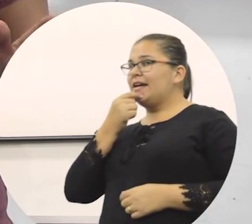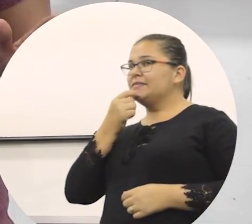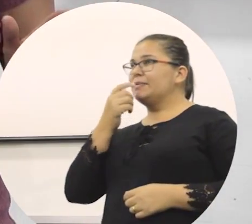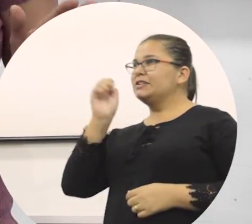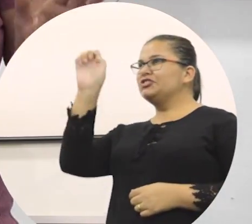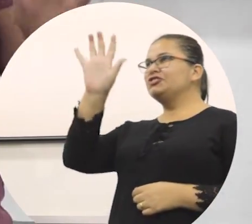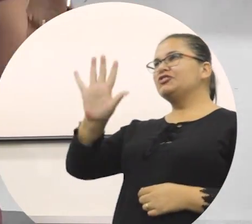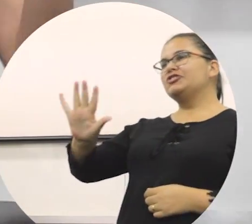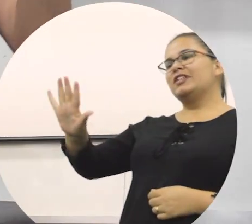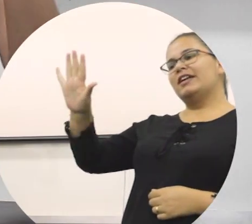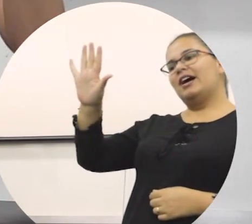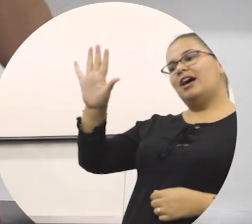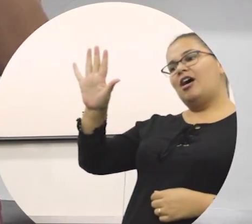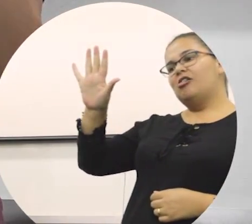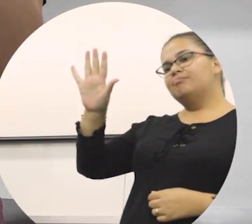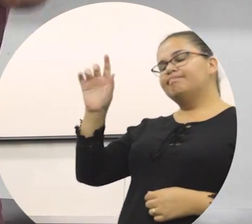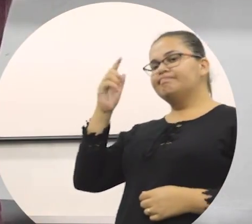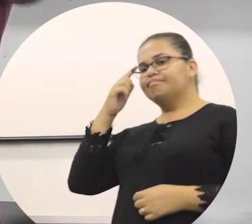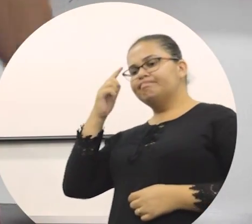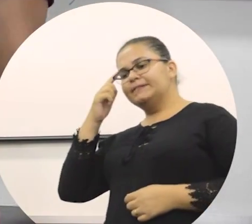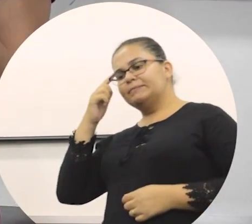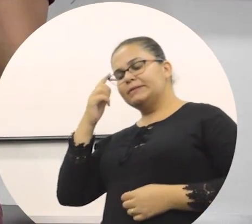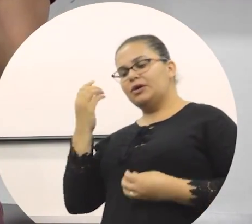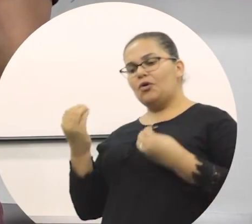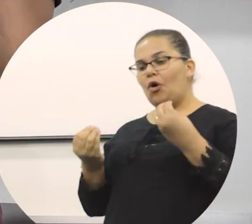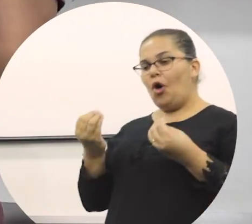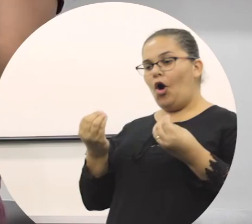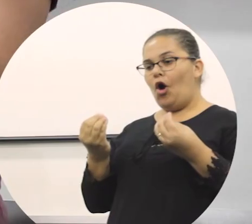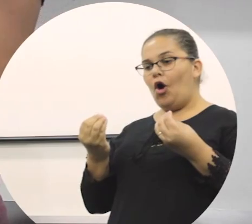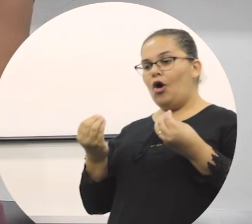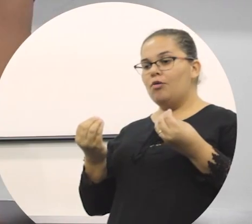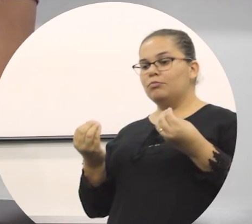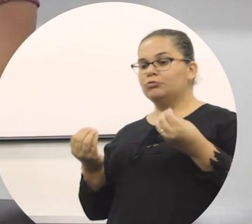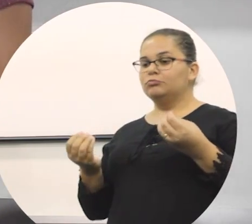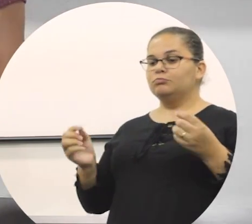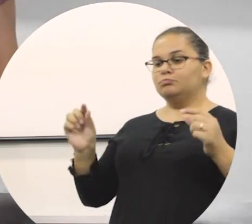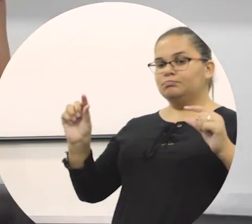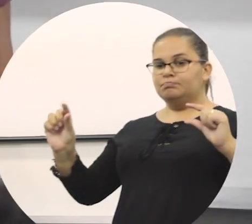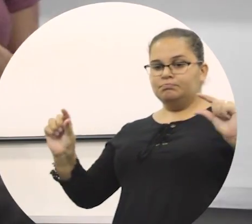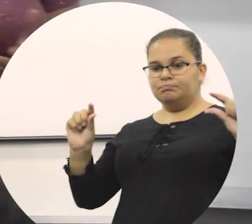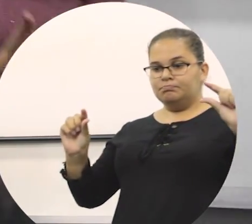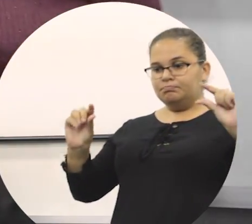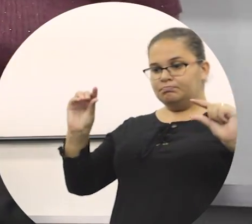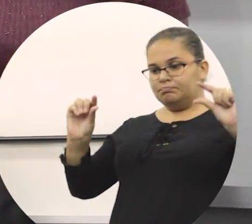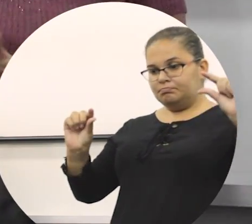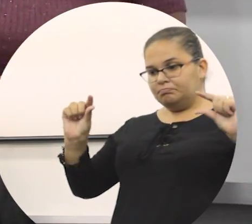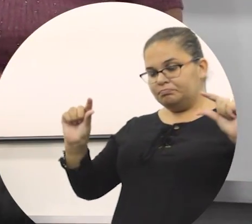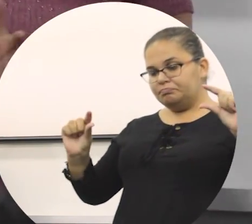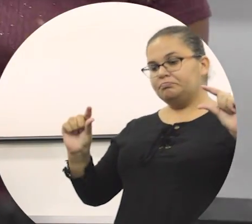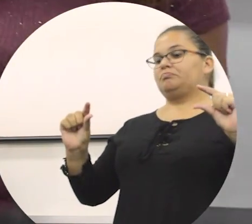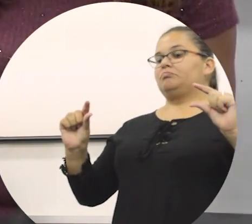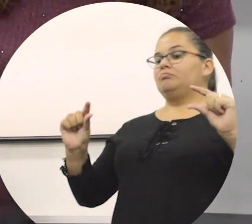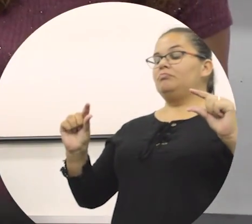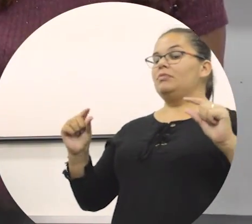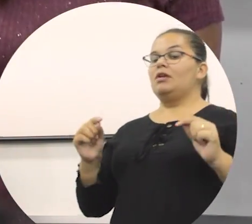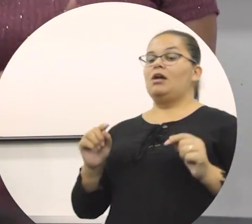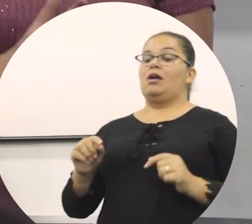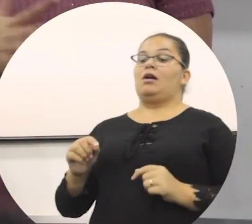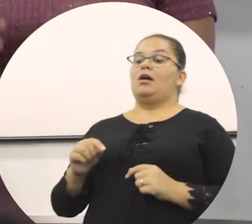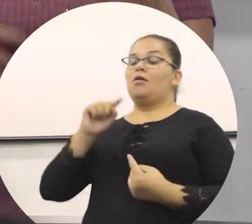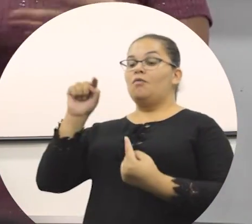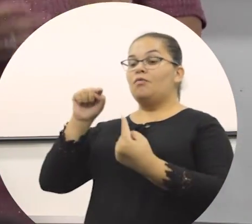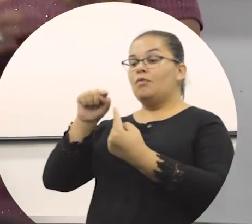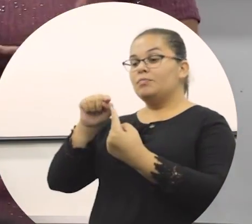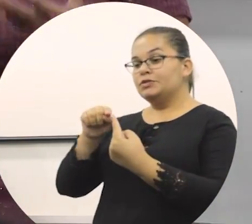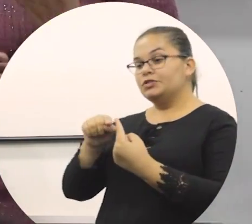geral. Então, precisa se pensar o quê? Num equilíbrio, pensando nesse público que nós temos para trabalhar.